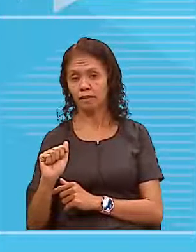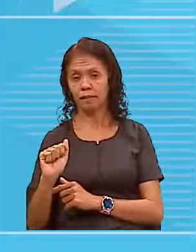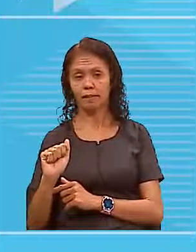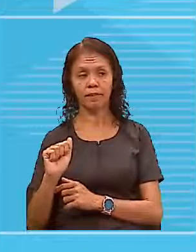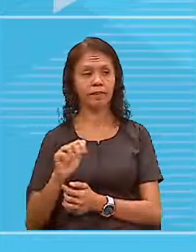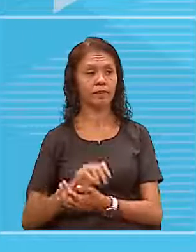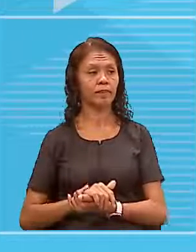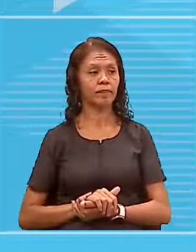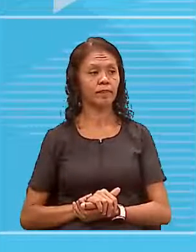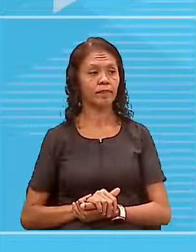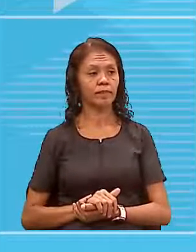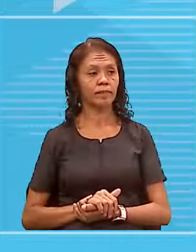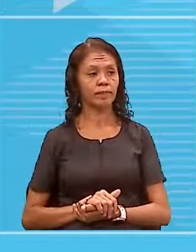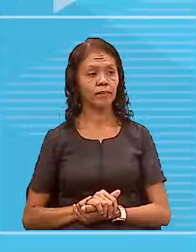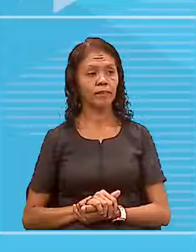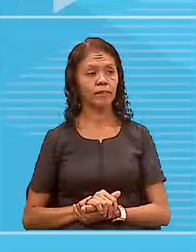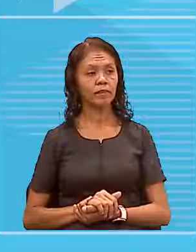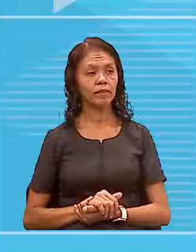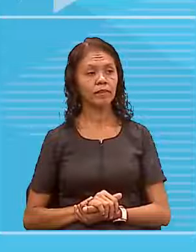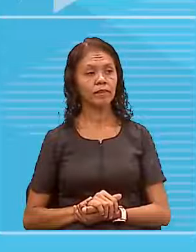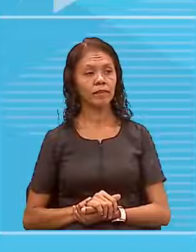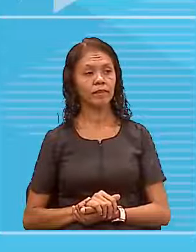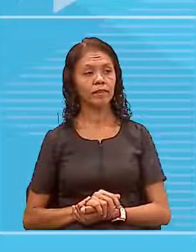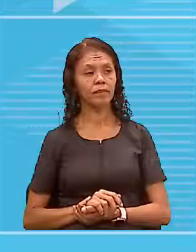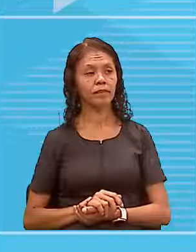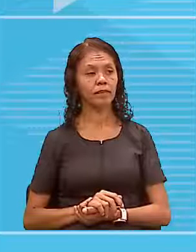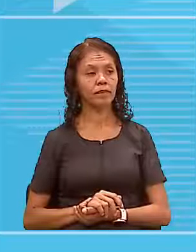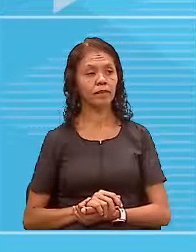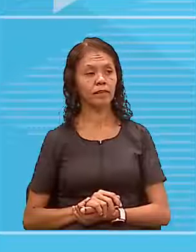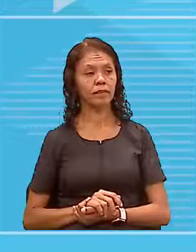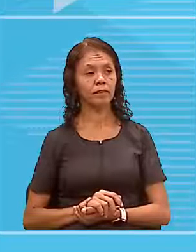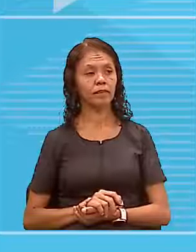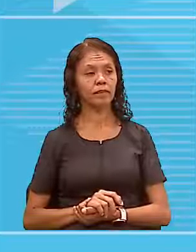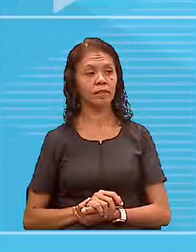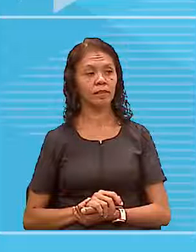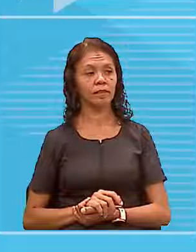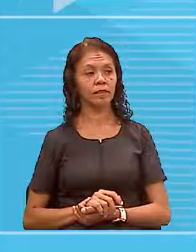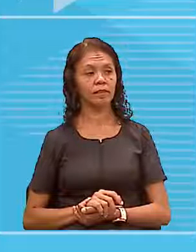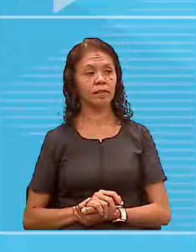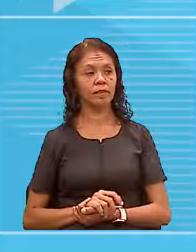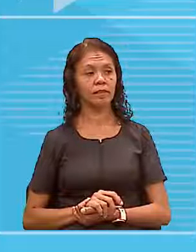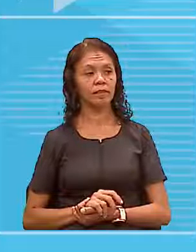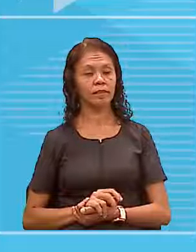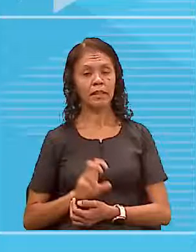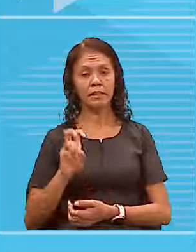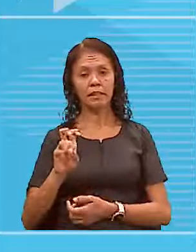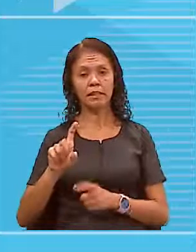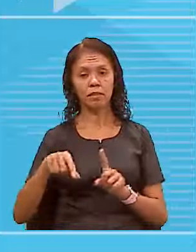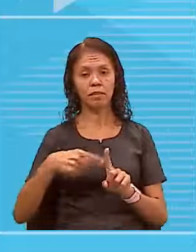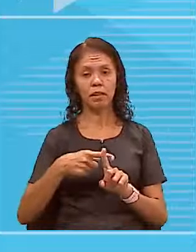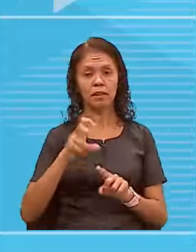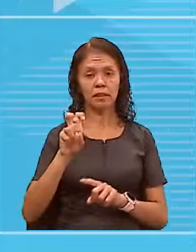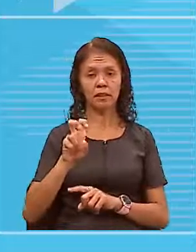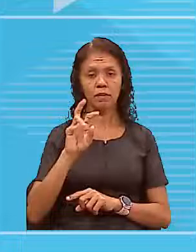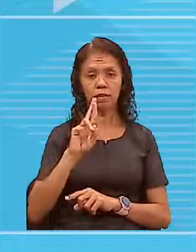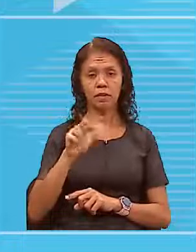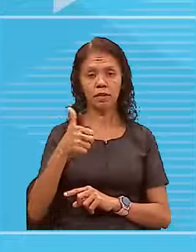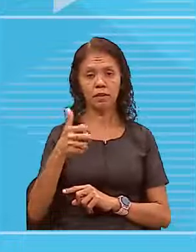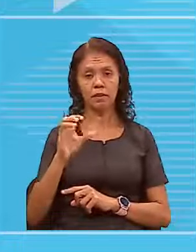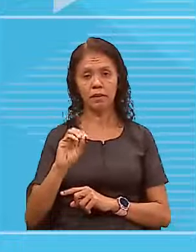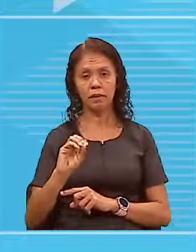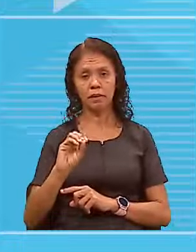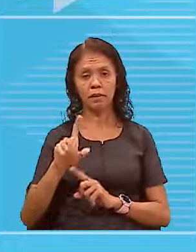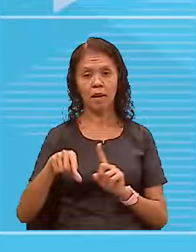5 mais 5 dá 10, dá 16. Certo? 5, 4, 6, 1 dá 16. Então,